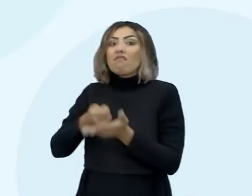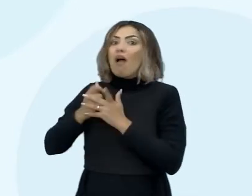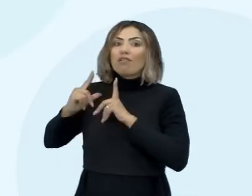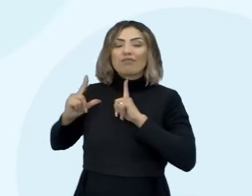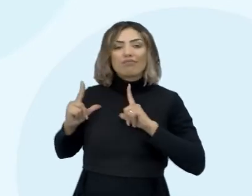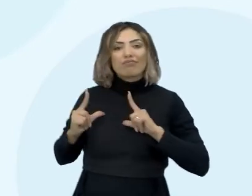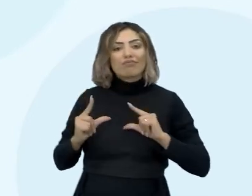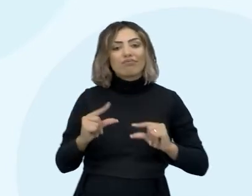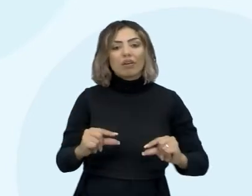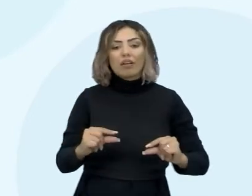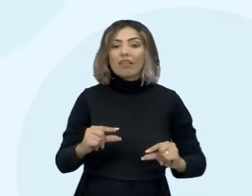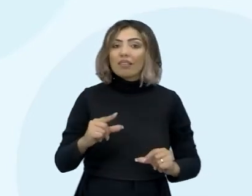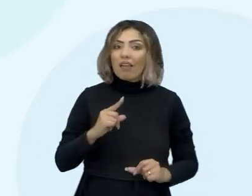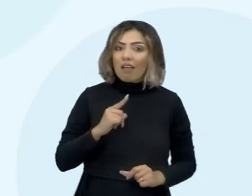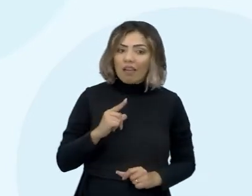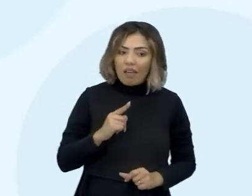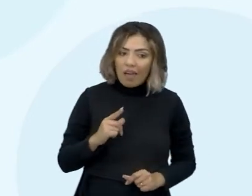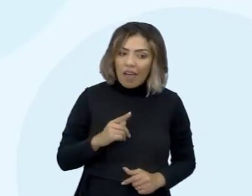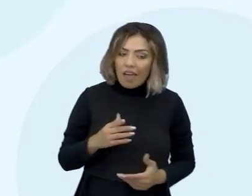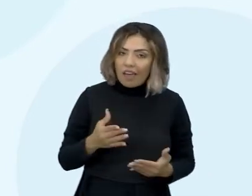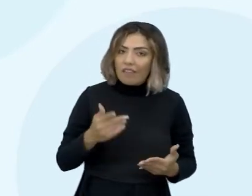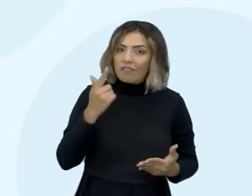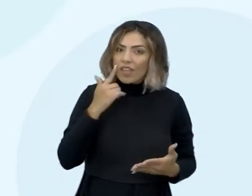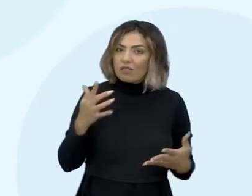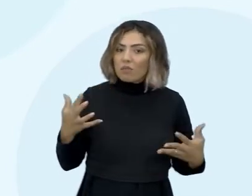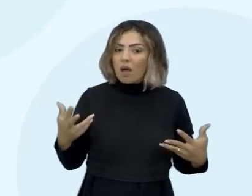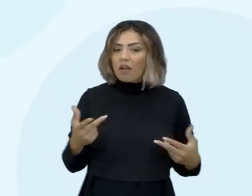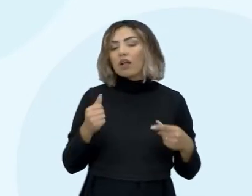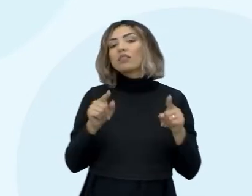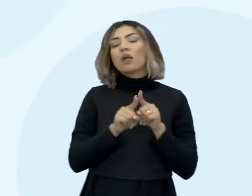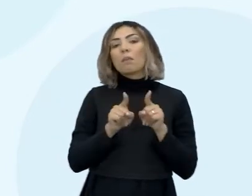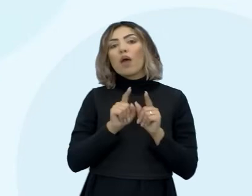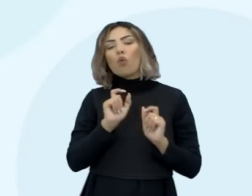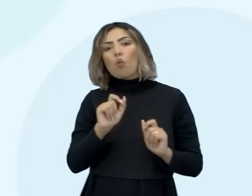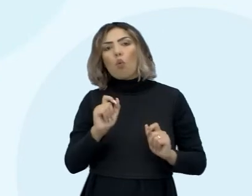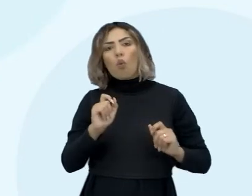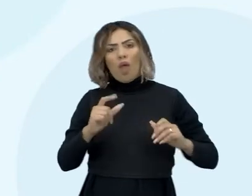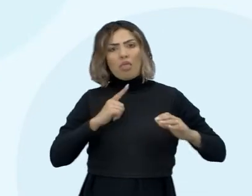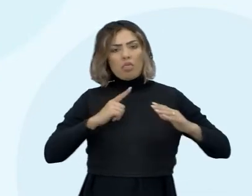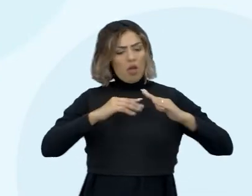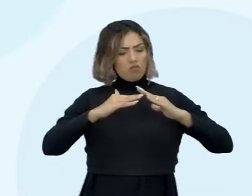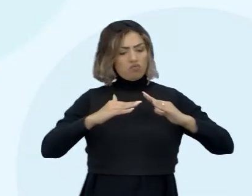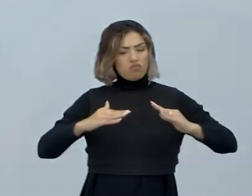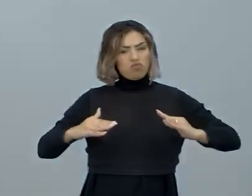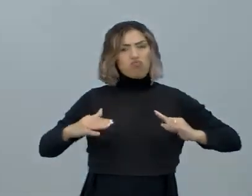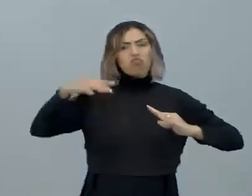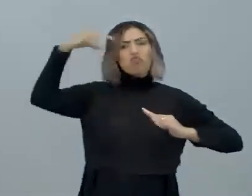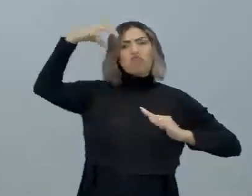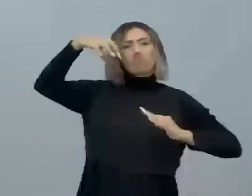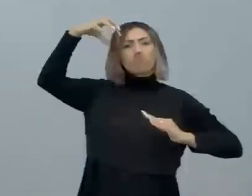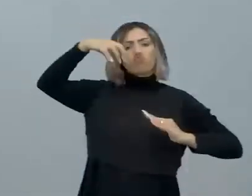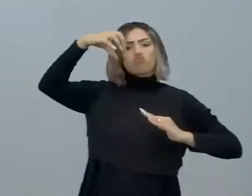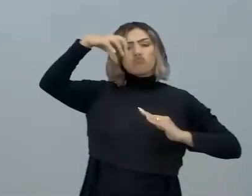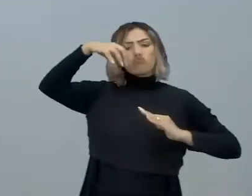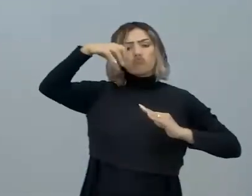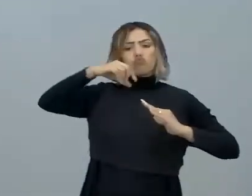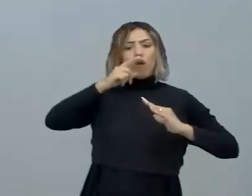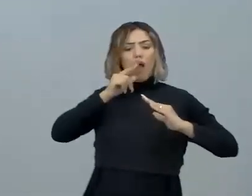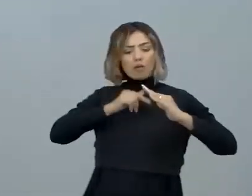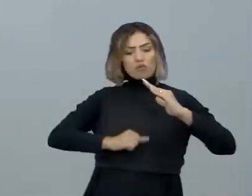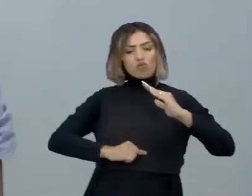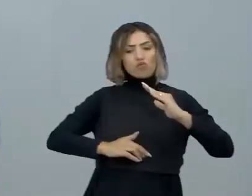de cisternas, tá? Então tudo isso, tá, vai custar em torno de R$150